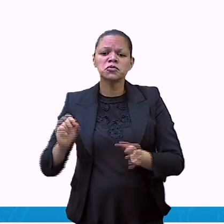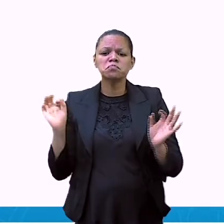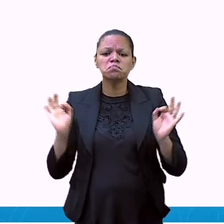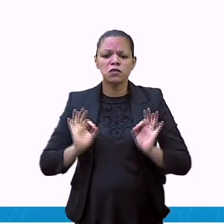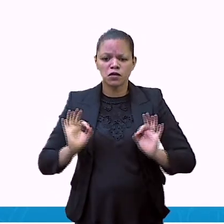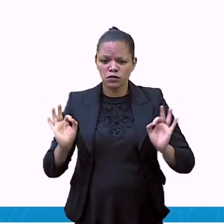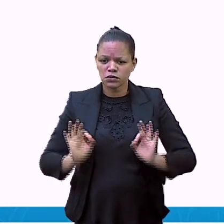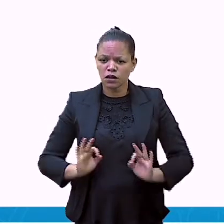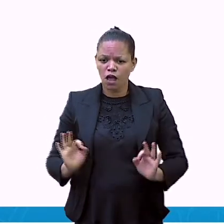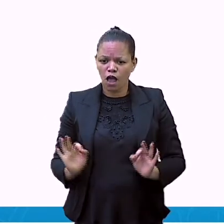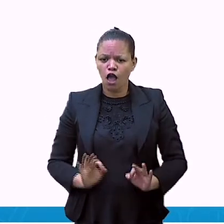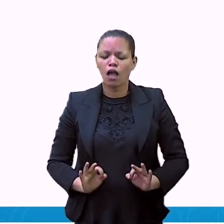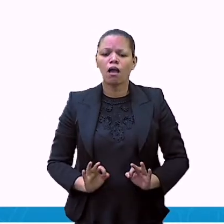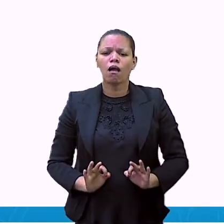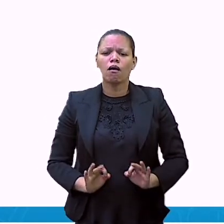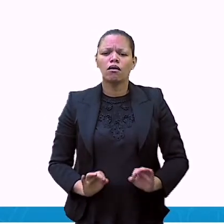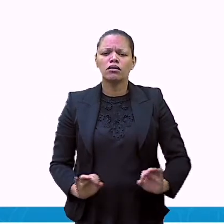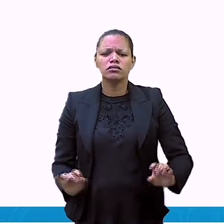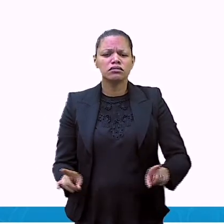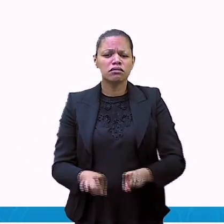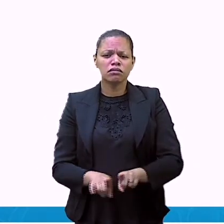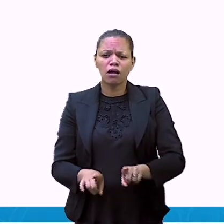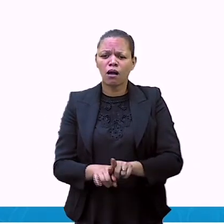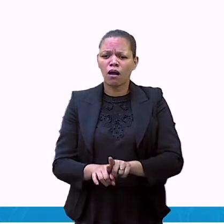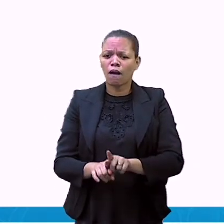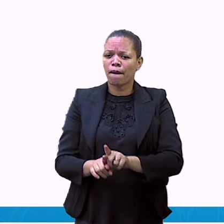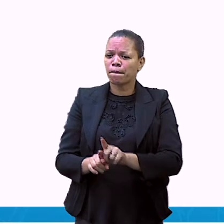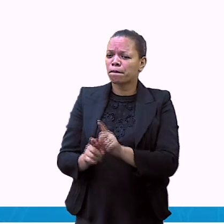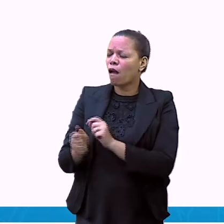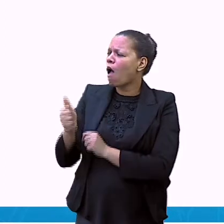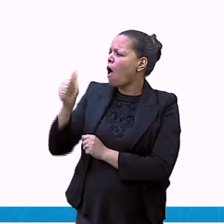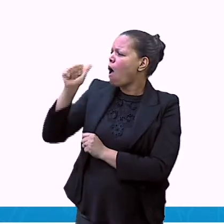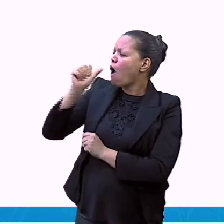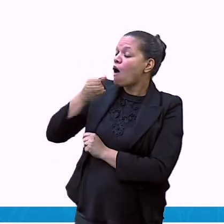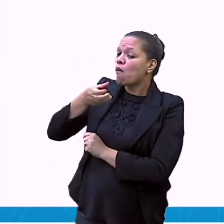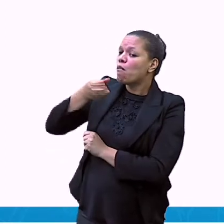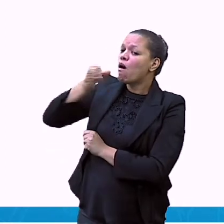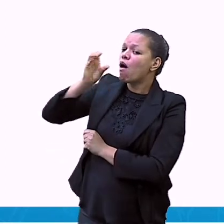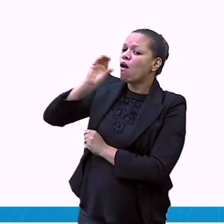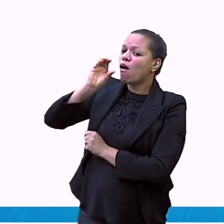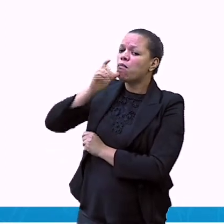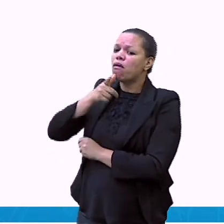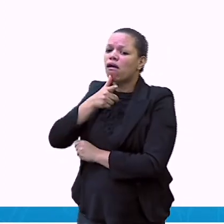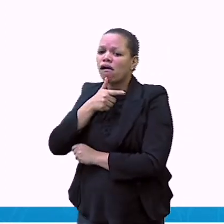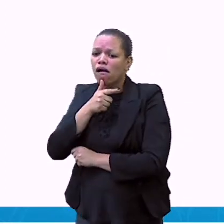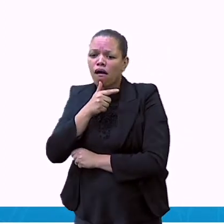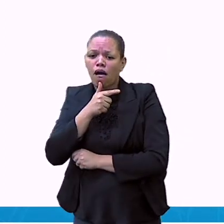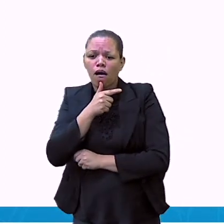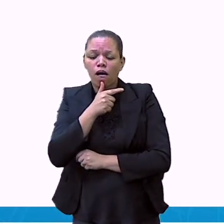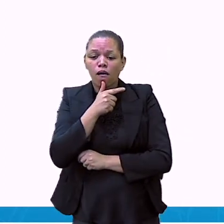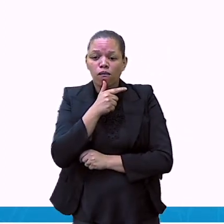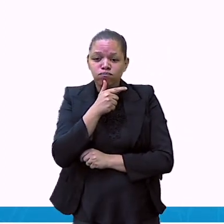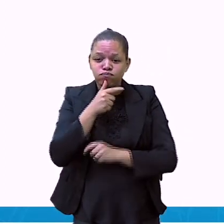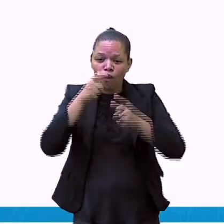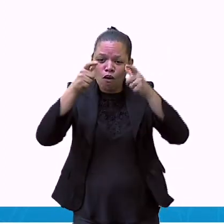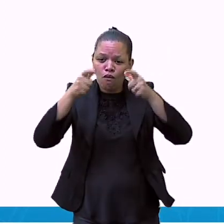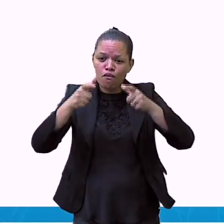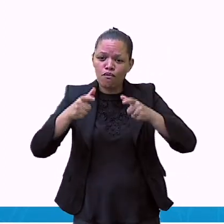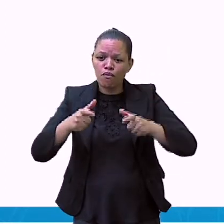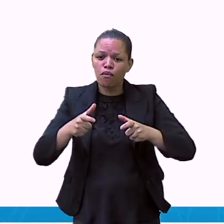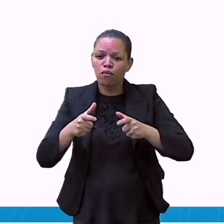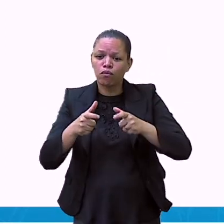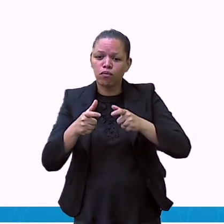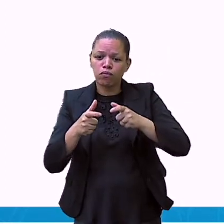para continuar mantendo, e beber água filtrada ou esterilizada, que é a água fervida.